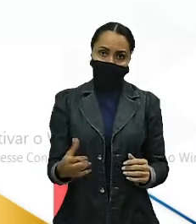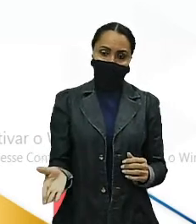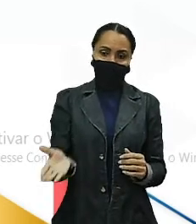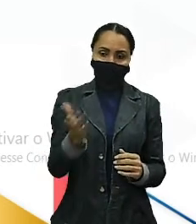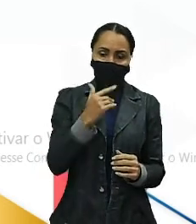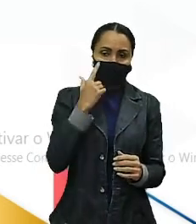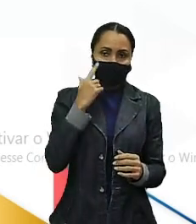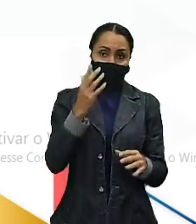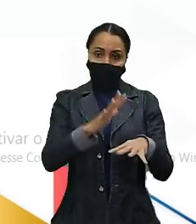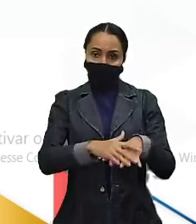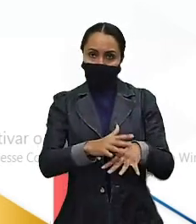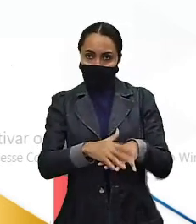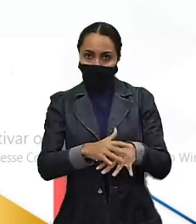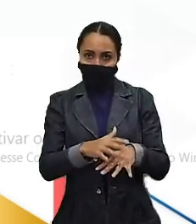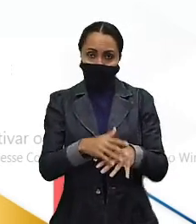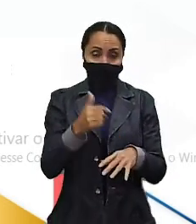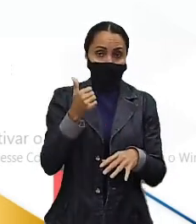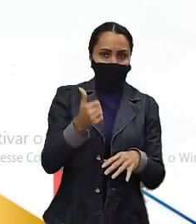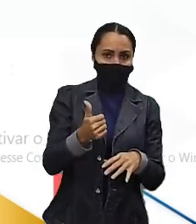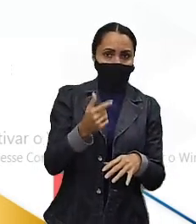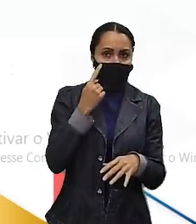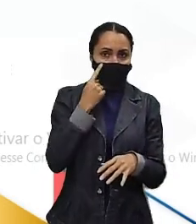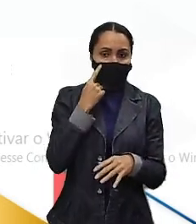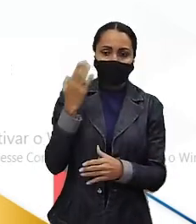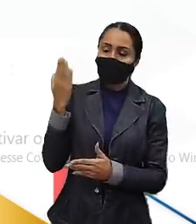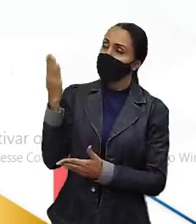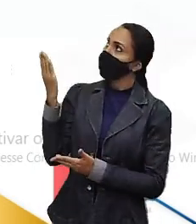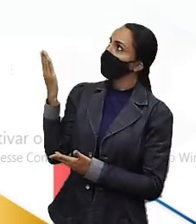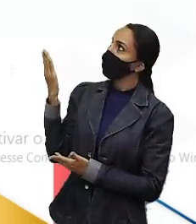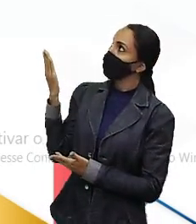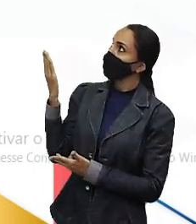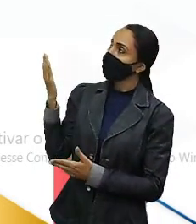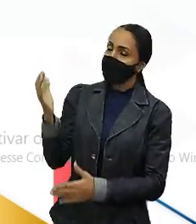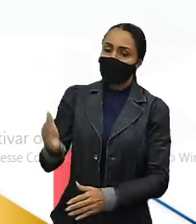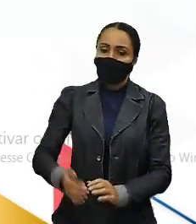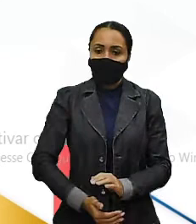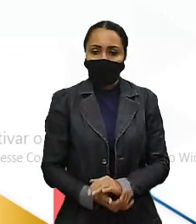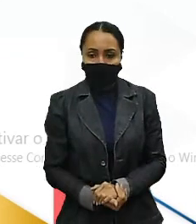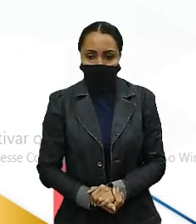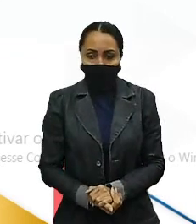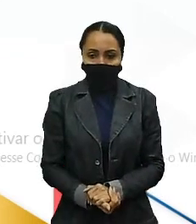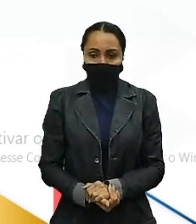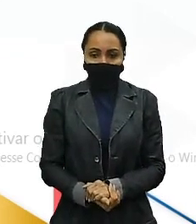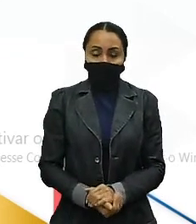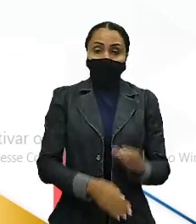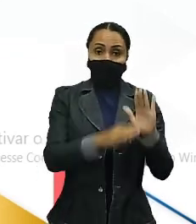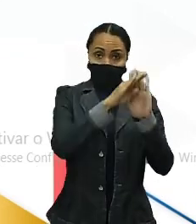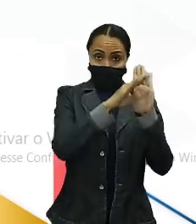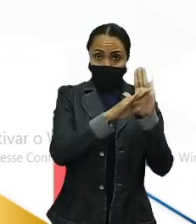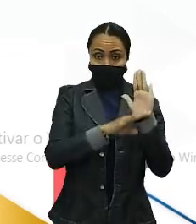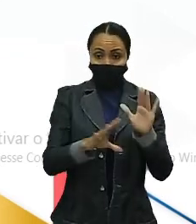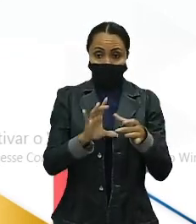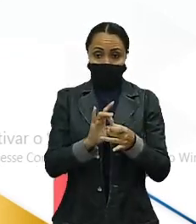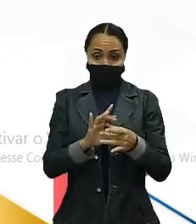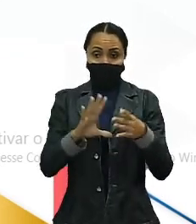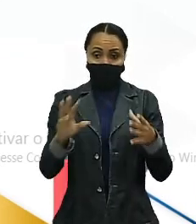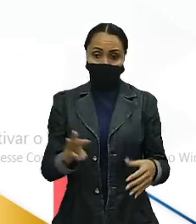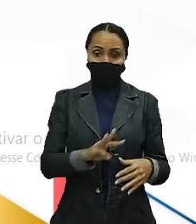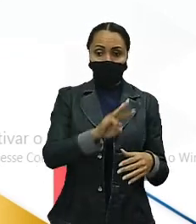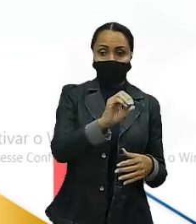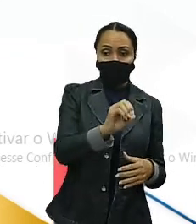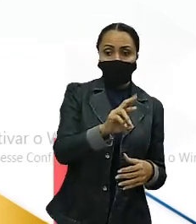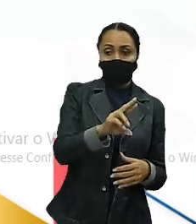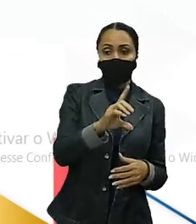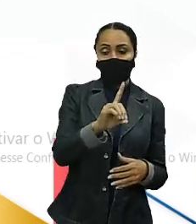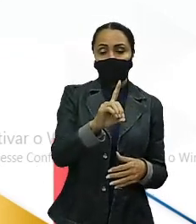jogar matemática simetria. Olha que legal! O WordWall aí, um programa livre e aberto, você digita aí na barra